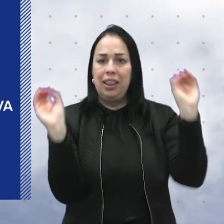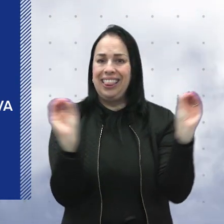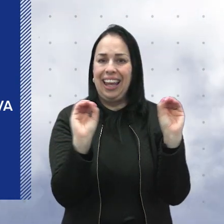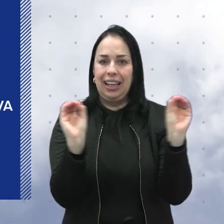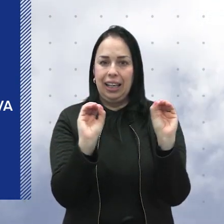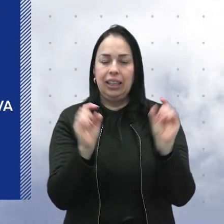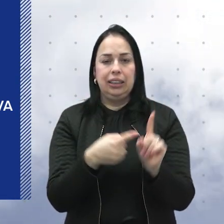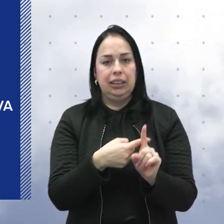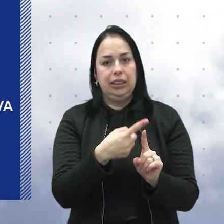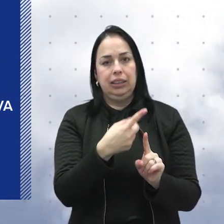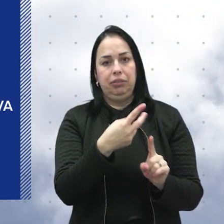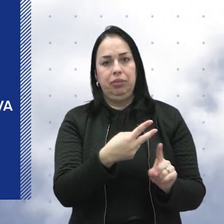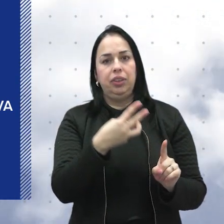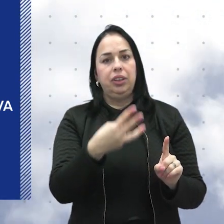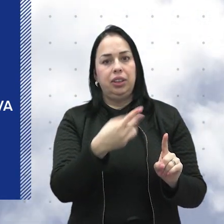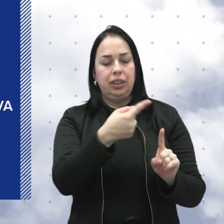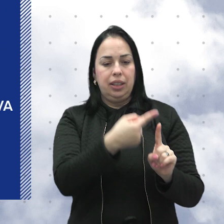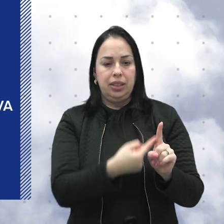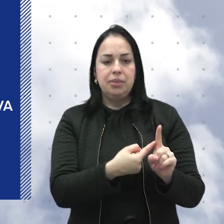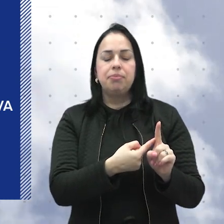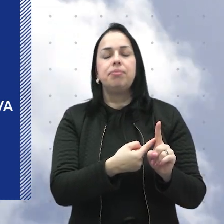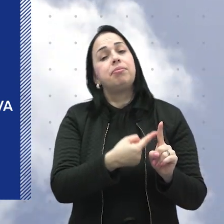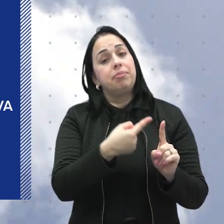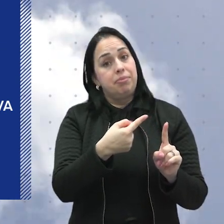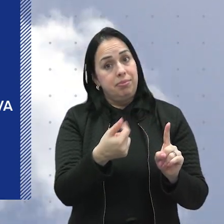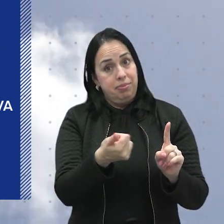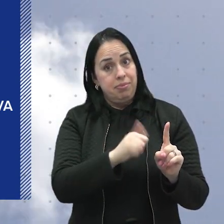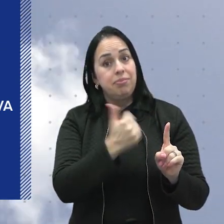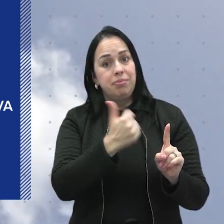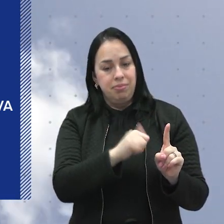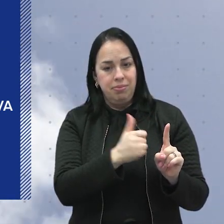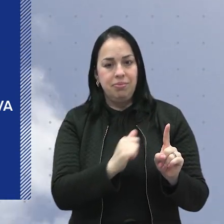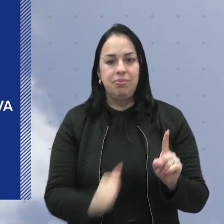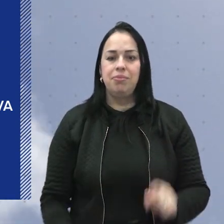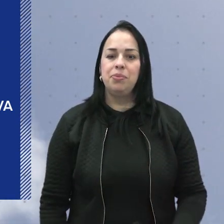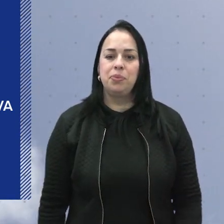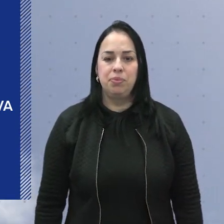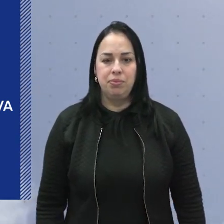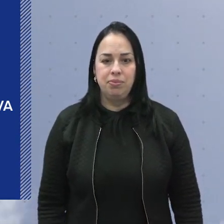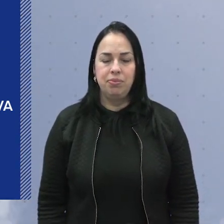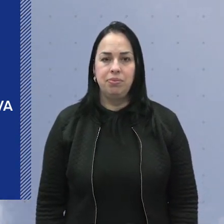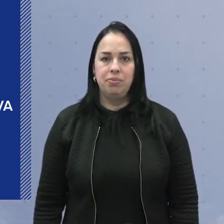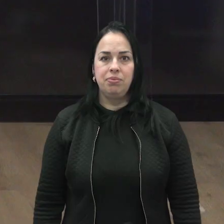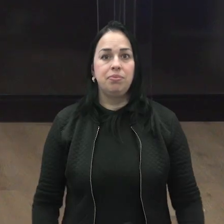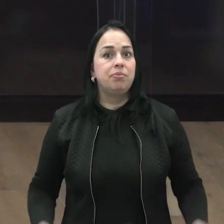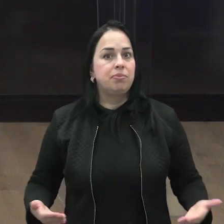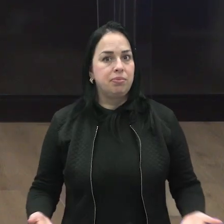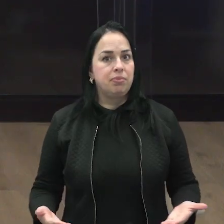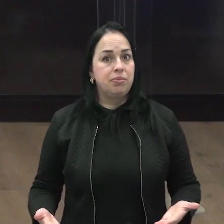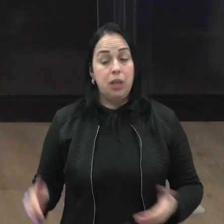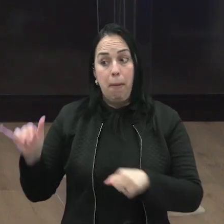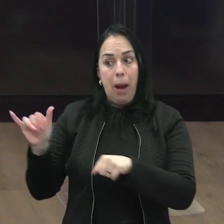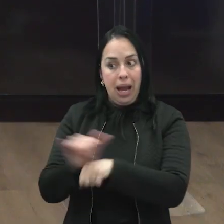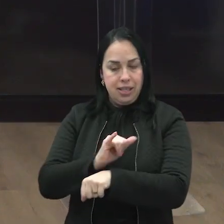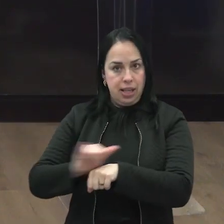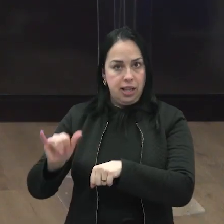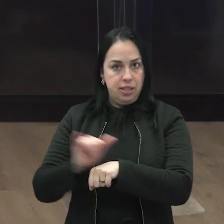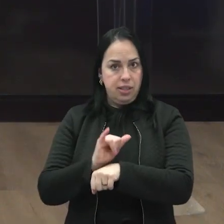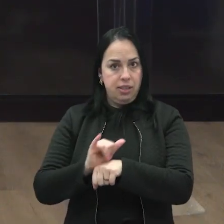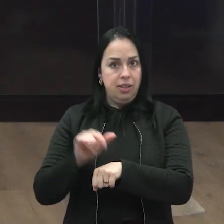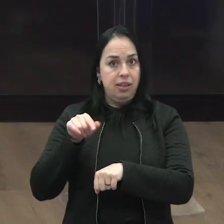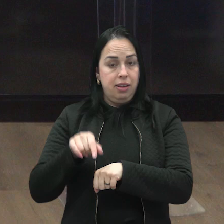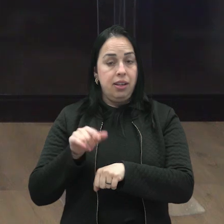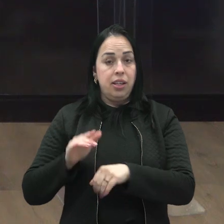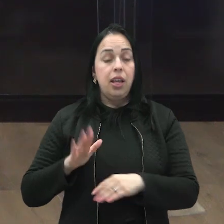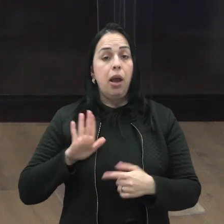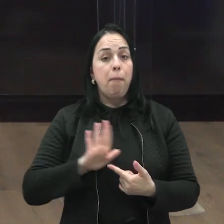de chuva. A máxima será de 23 graus, com mínima de 11. Um instrumento que permite o